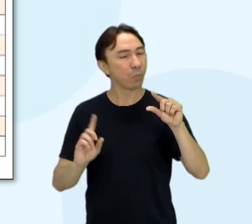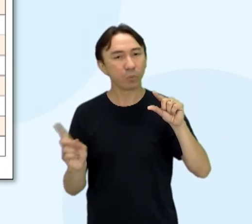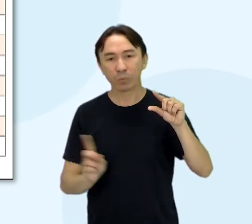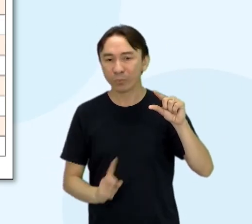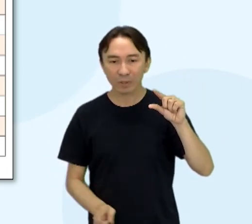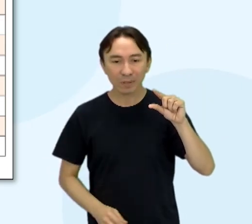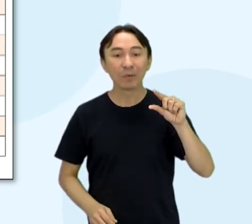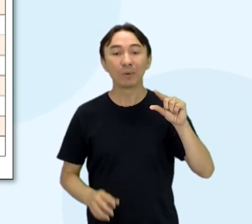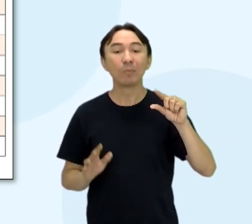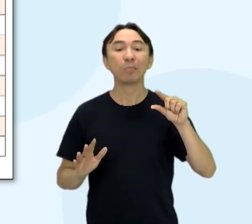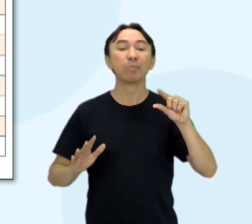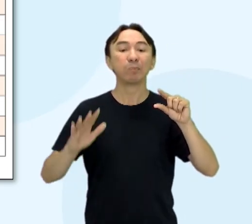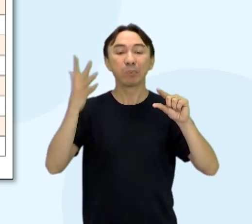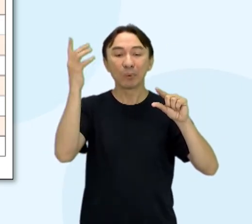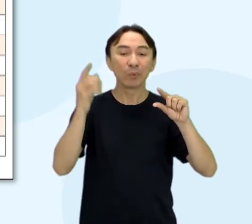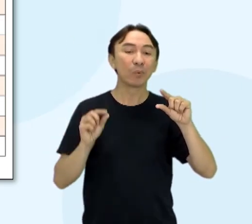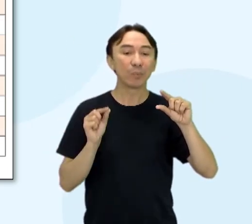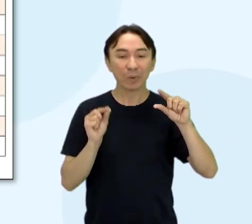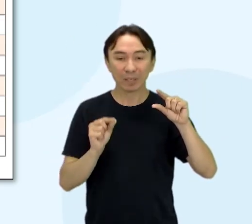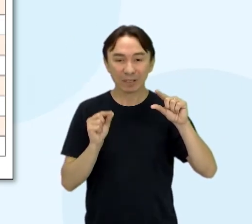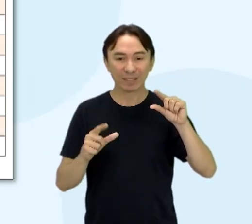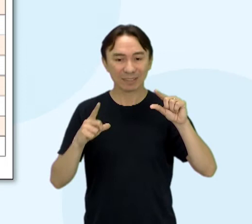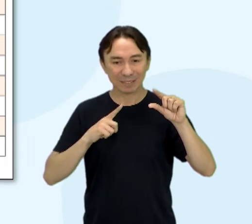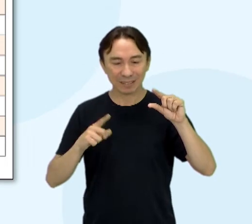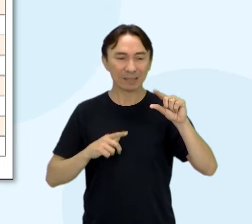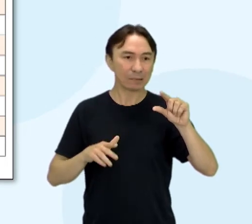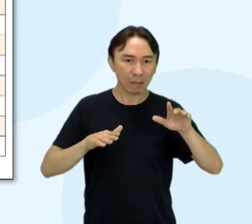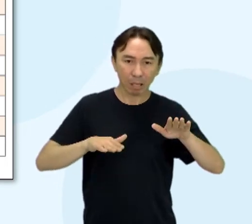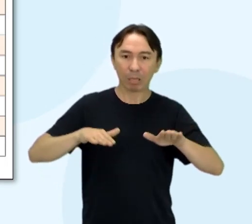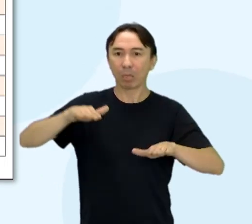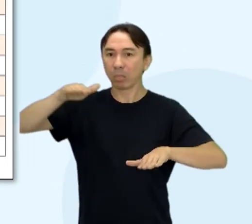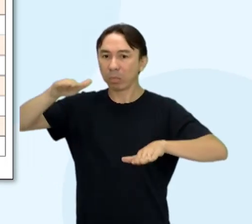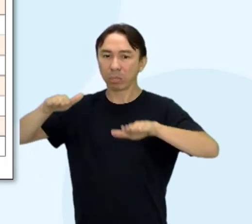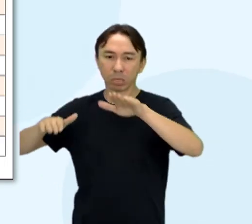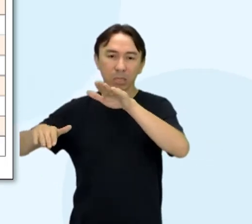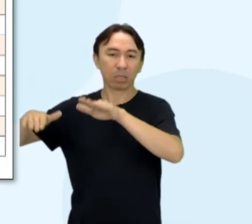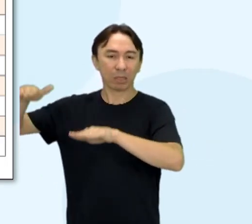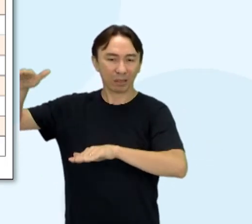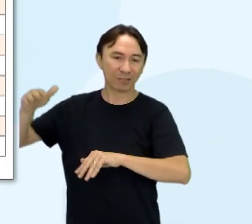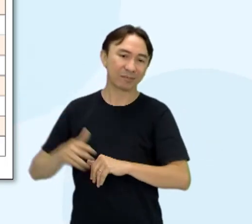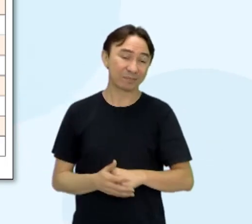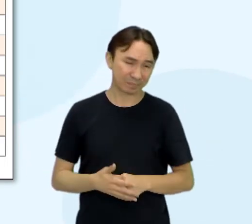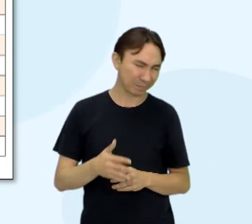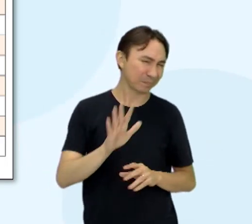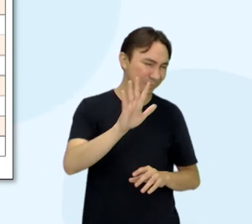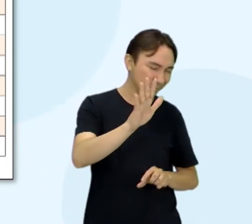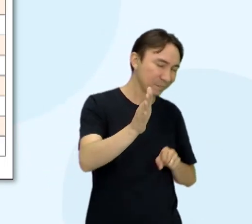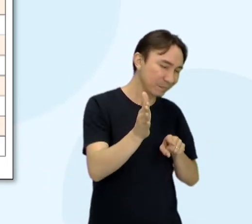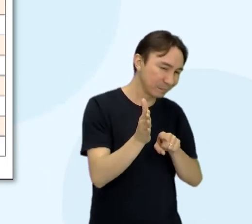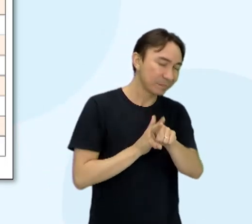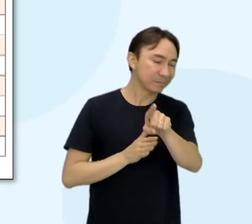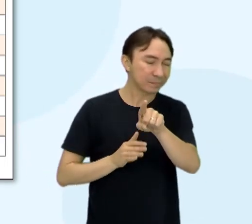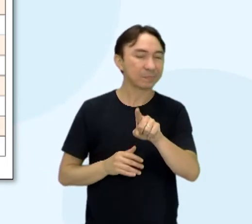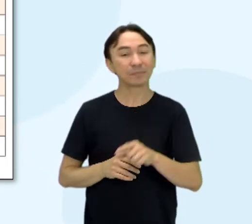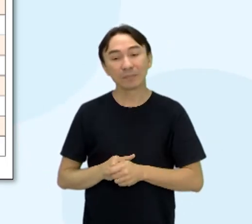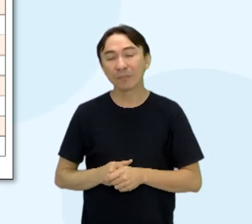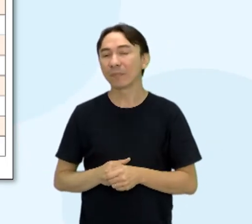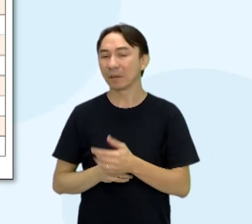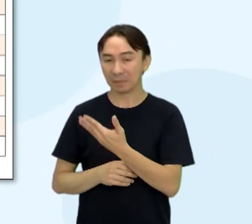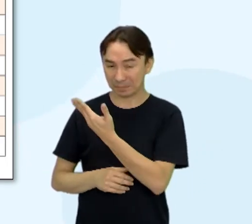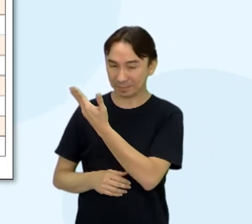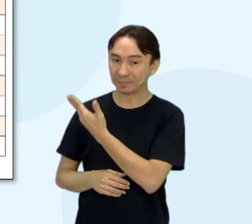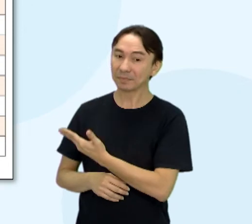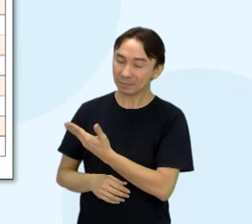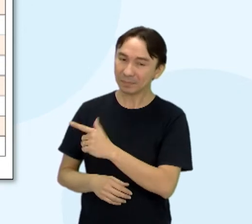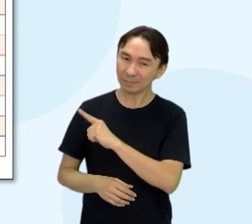Ocorre muita variação entre esses valores. Bom, e aí vem a pergunta, né? A gente vai repetir para você. De acordo com as